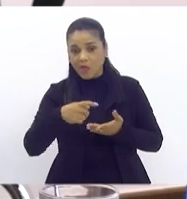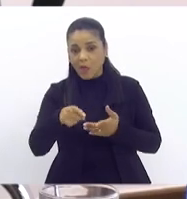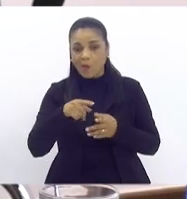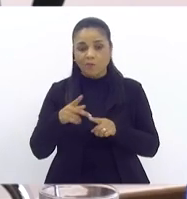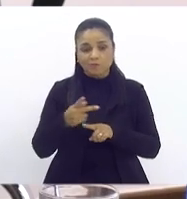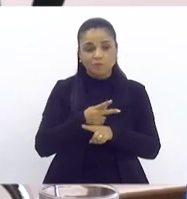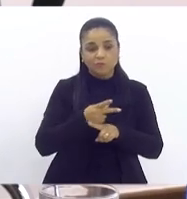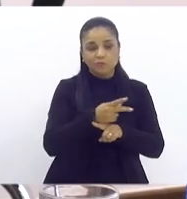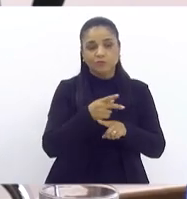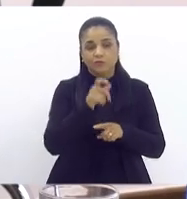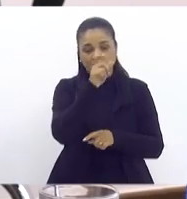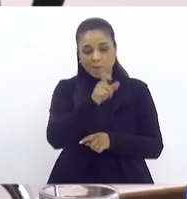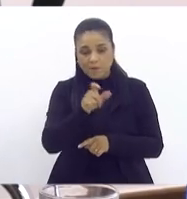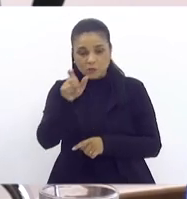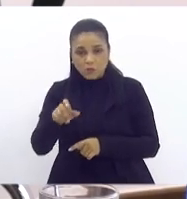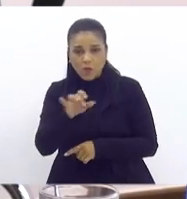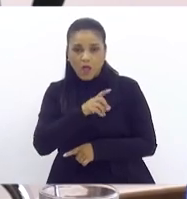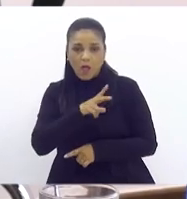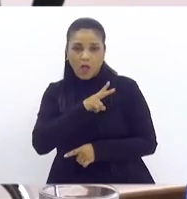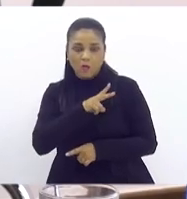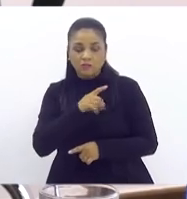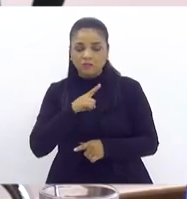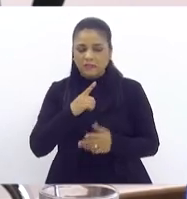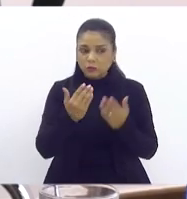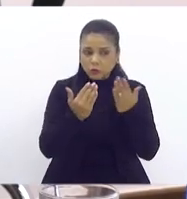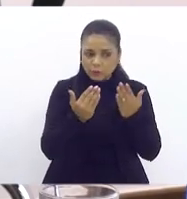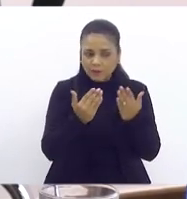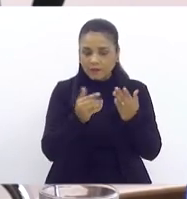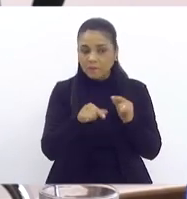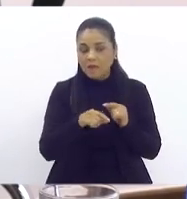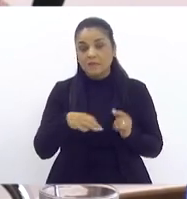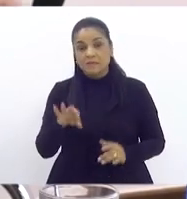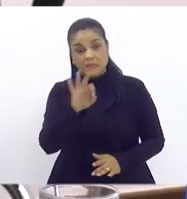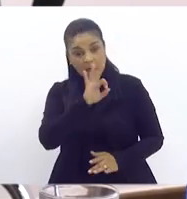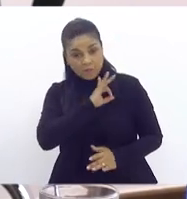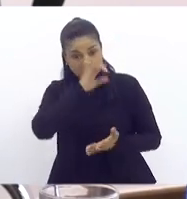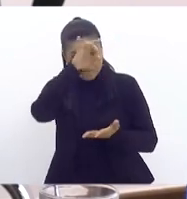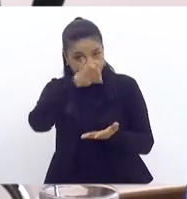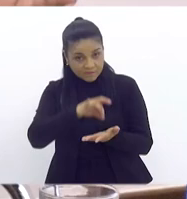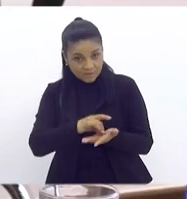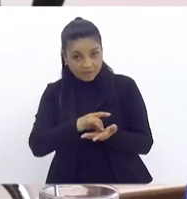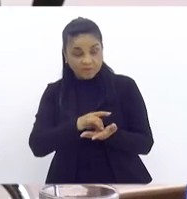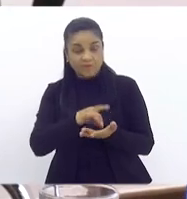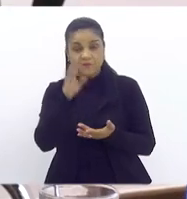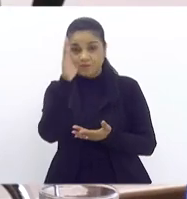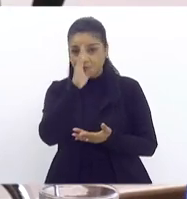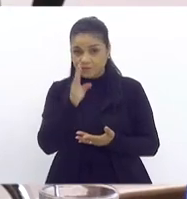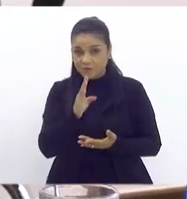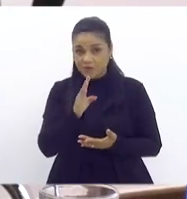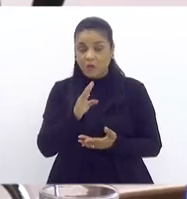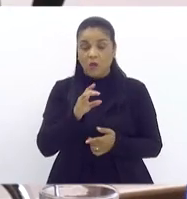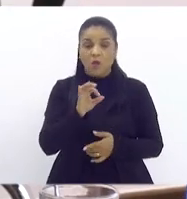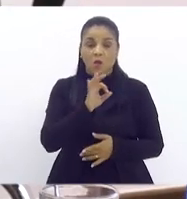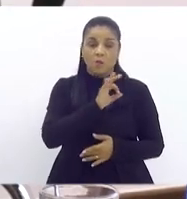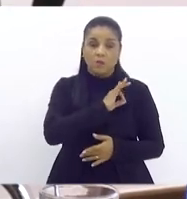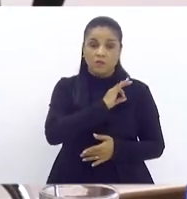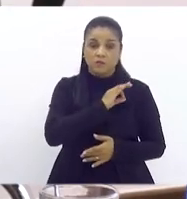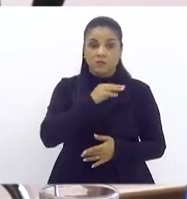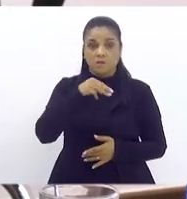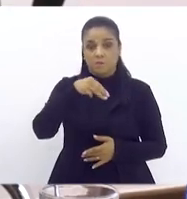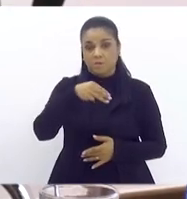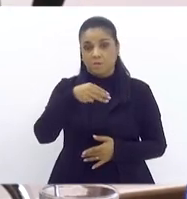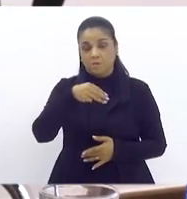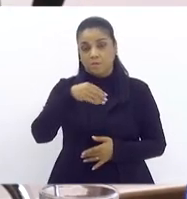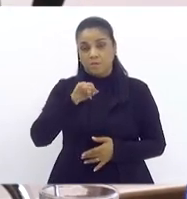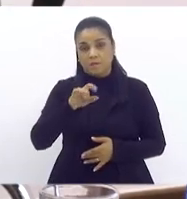pessoal quando tiver fundada a suspeita ou seja mas o fato é que a polícia no nosso caso que a gente tem duas né polícia militar por exemplo que